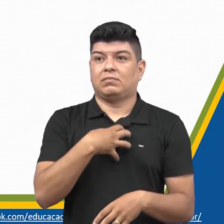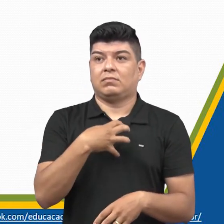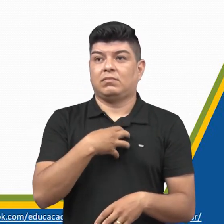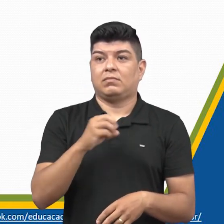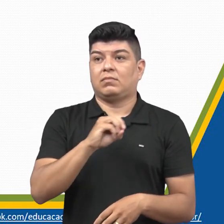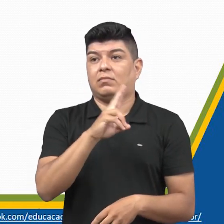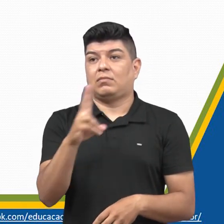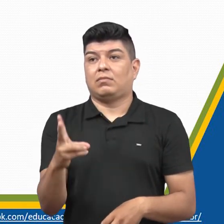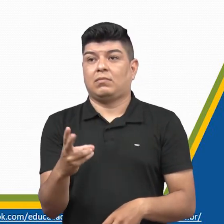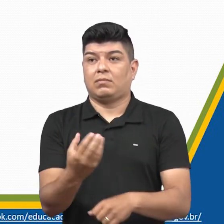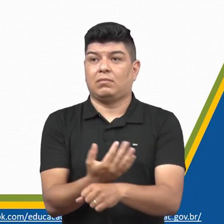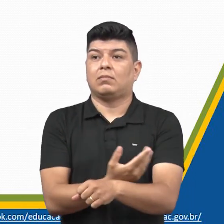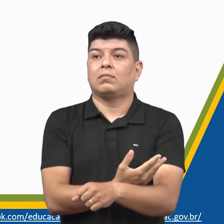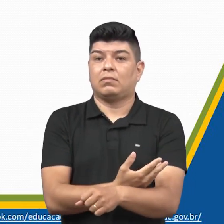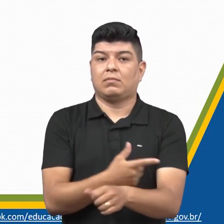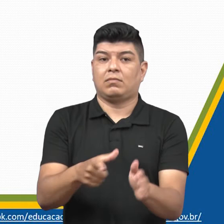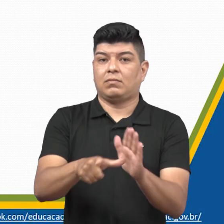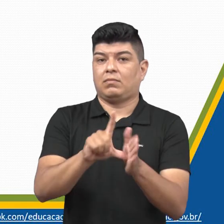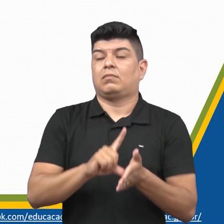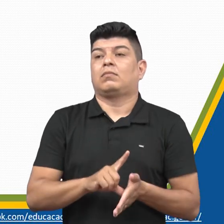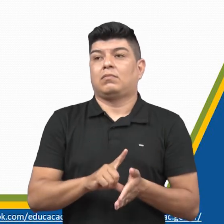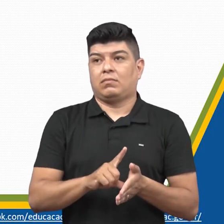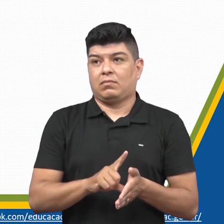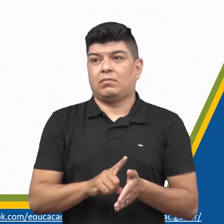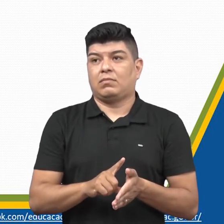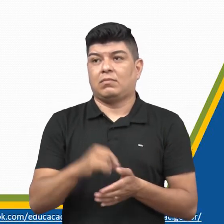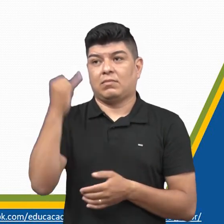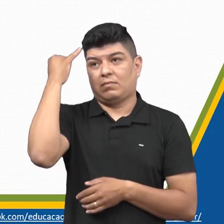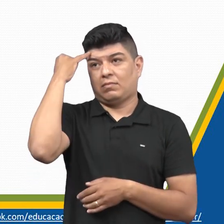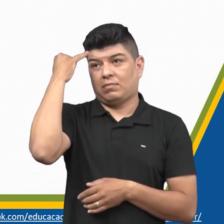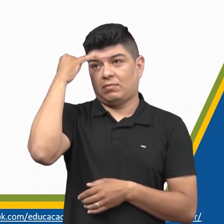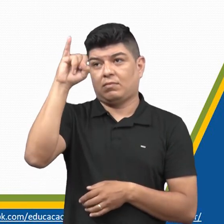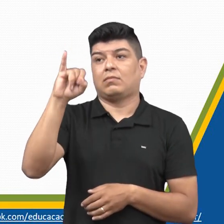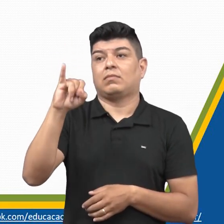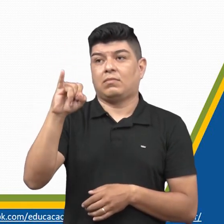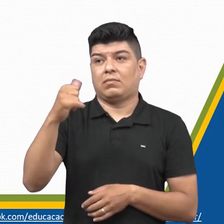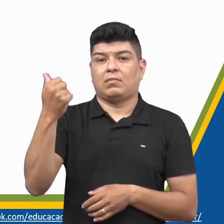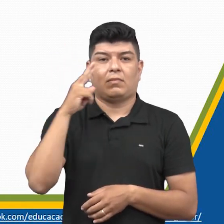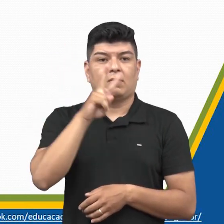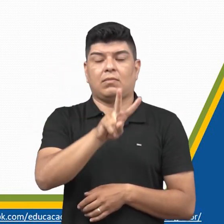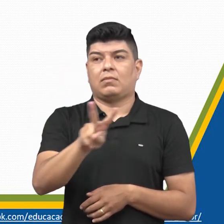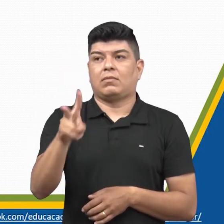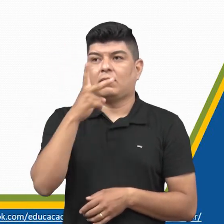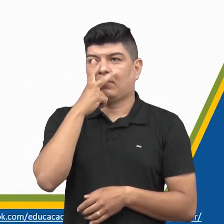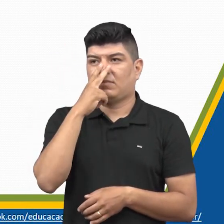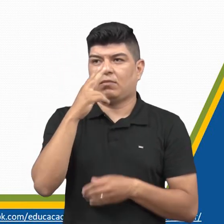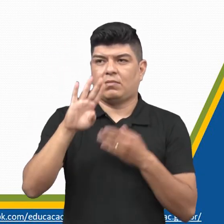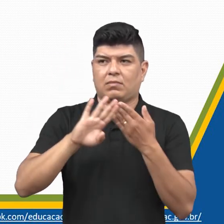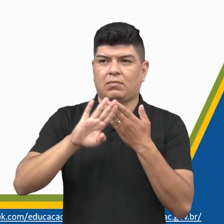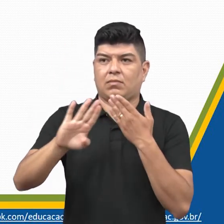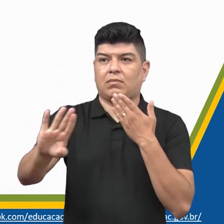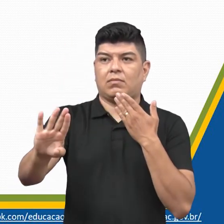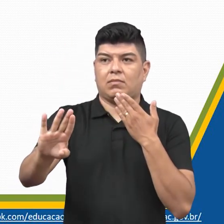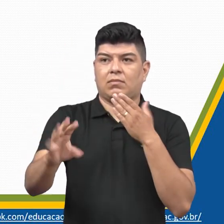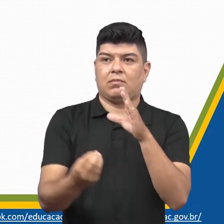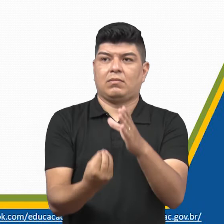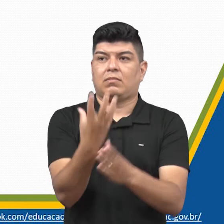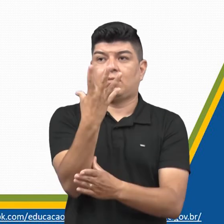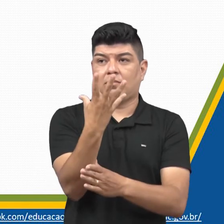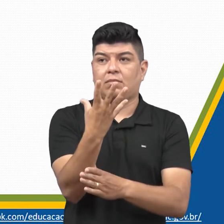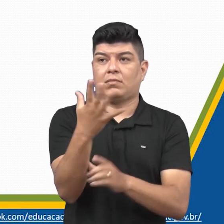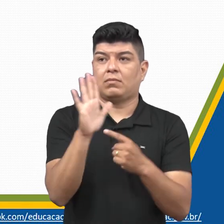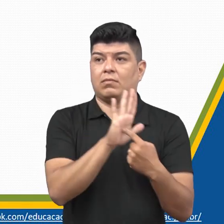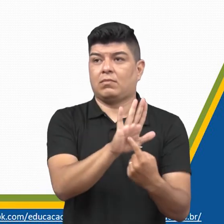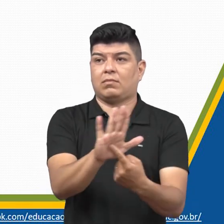ou sentimento anterior. Mesmo as ideias que à primeira vista parecem mais afastadas dessa origem,